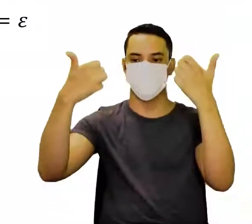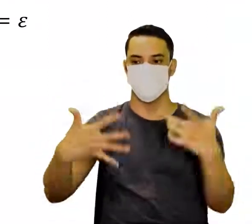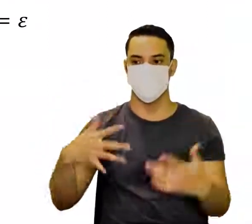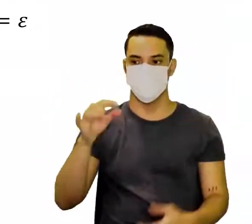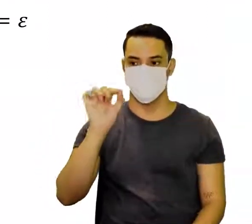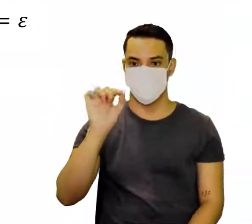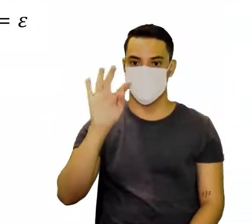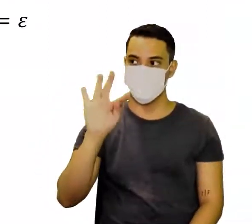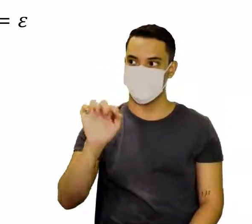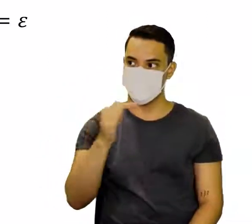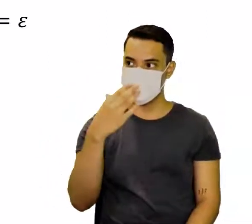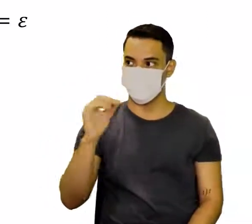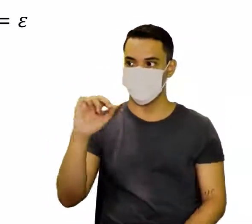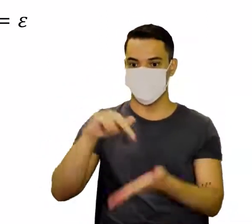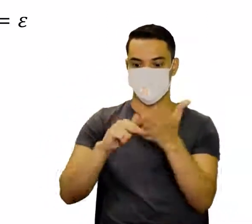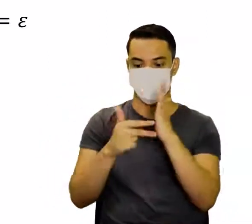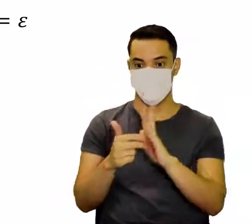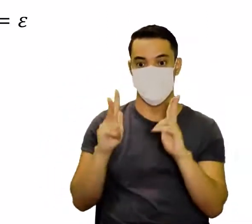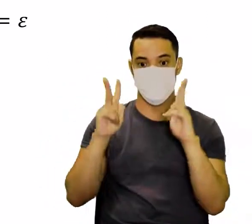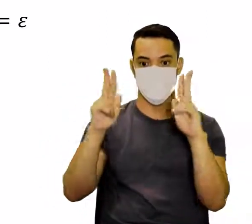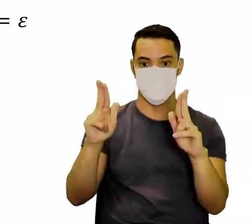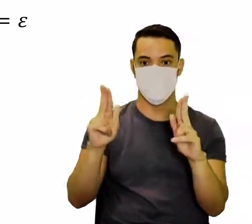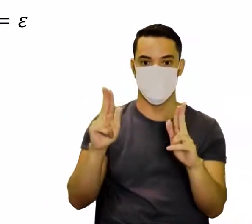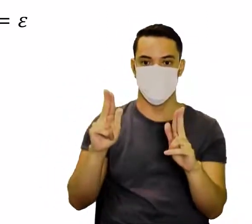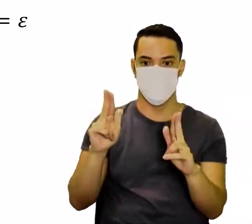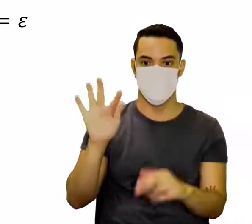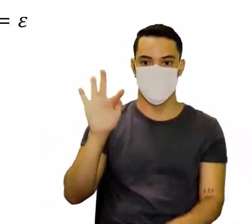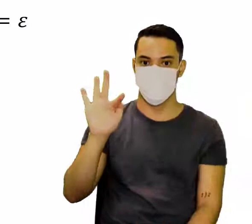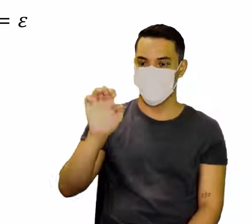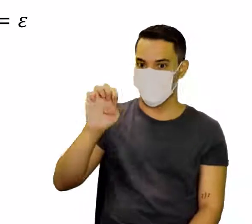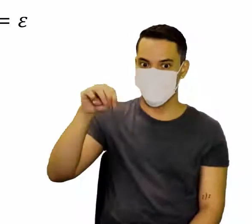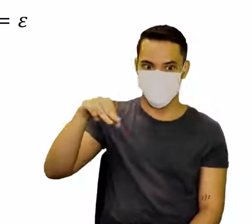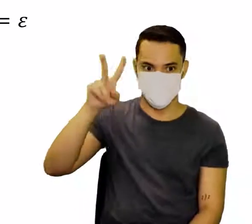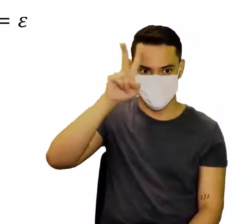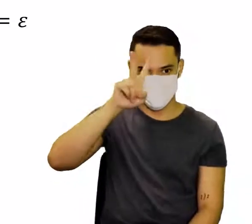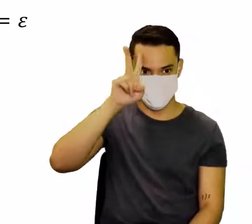a tensão é igual a Fn, ok?